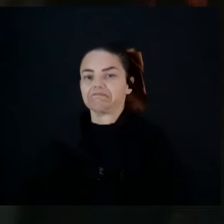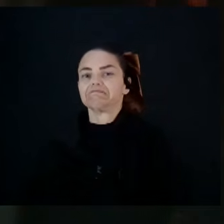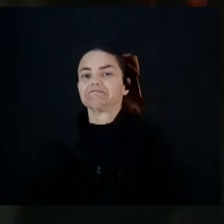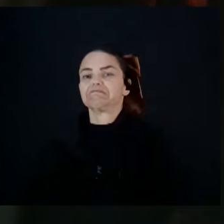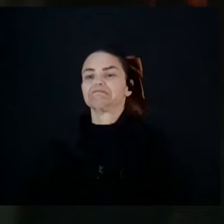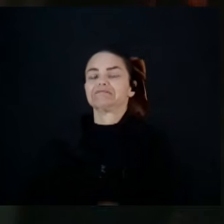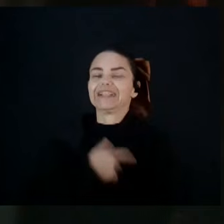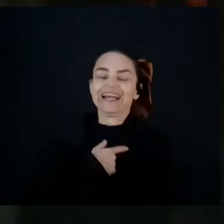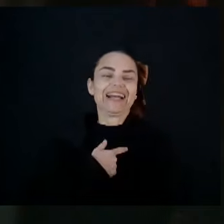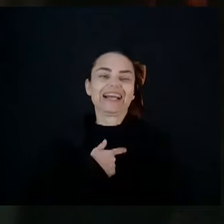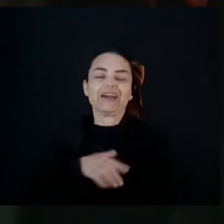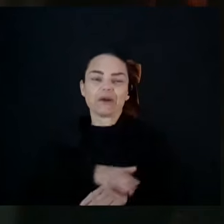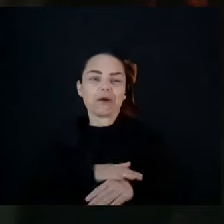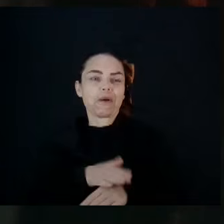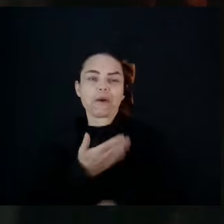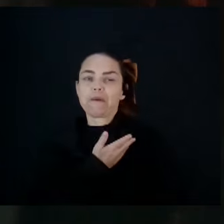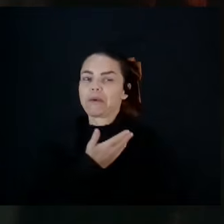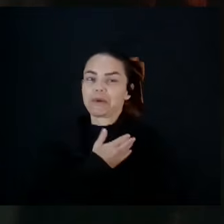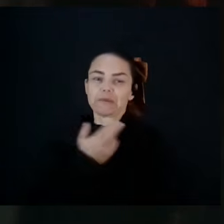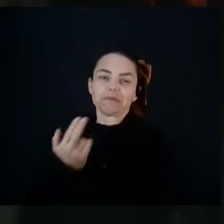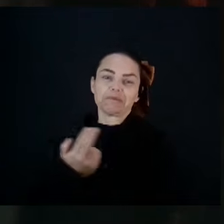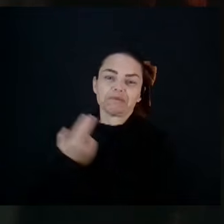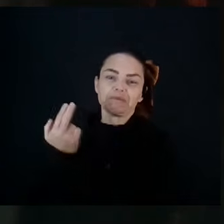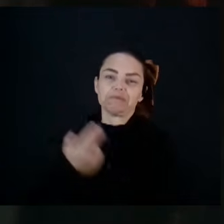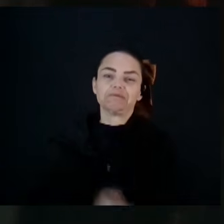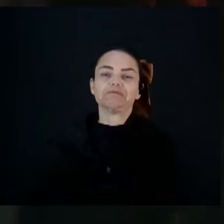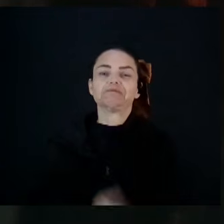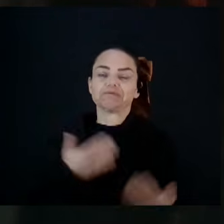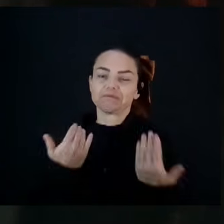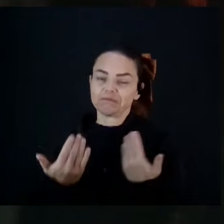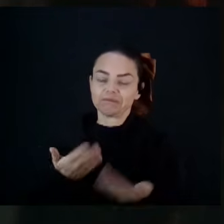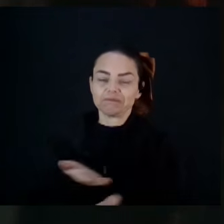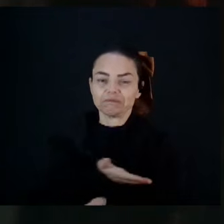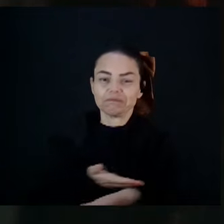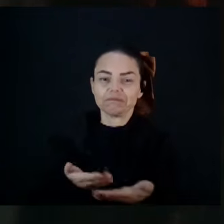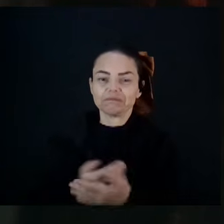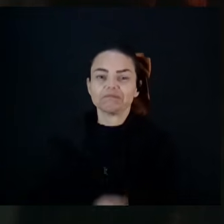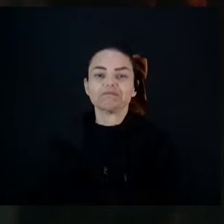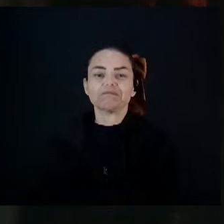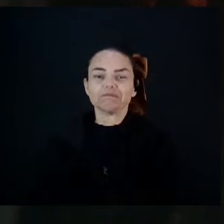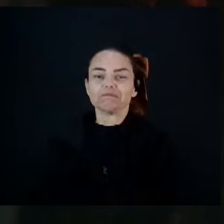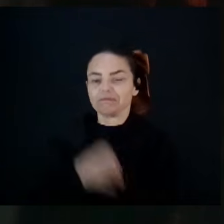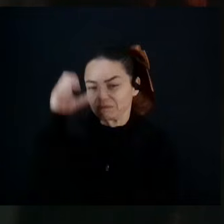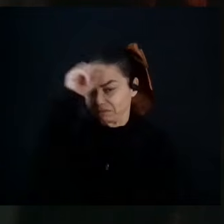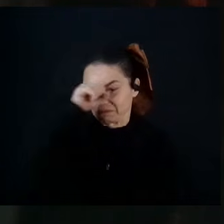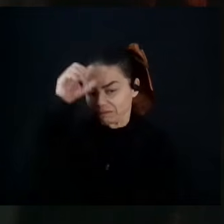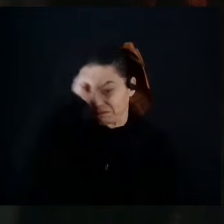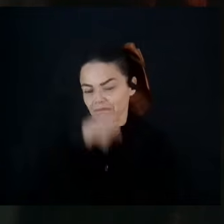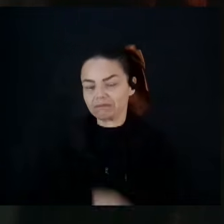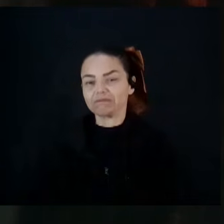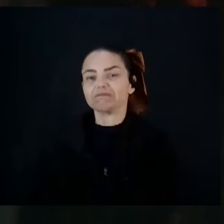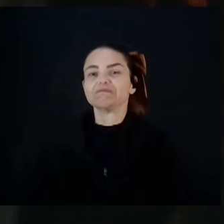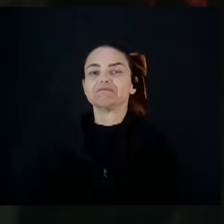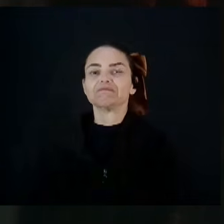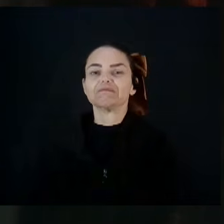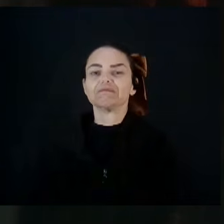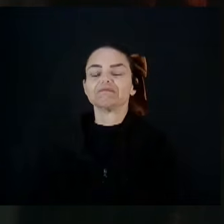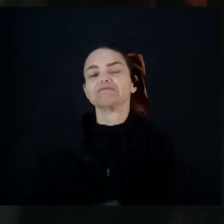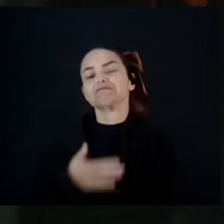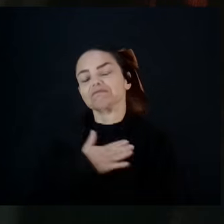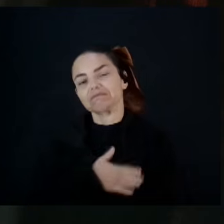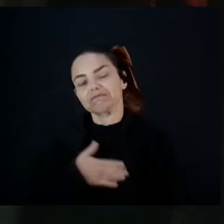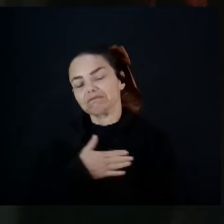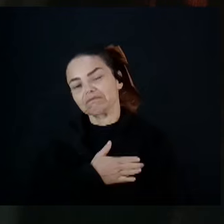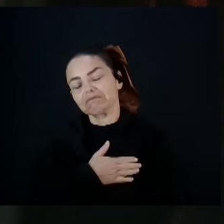sequestra, entendeu? E aqui não, a gente está conversando, estamos ouvindo, estamos aprendendo, e agora eu gostaria que vocês deixassem, então,